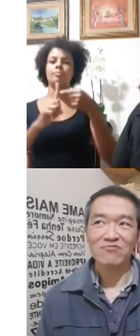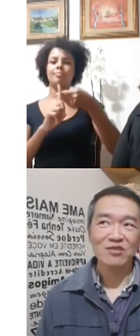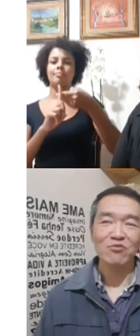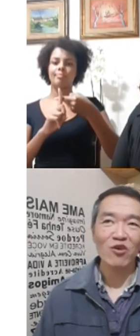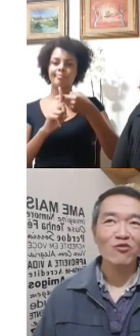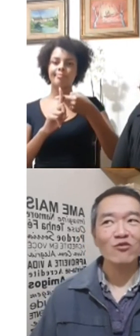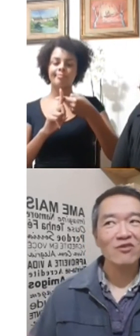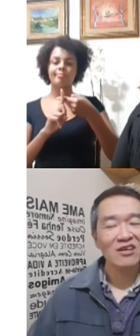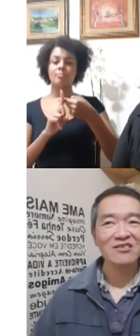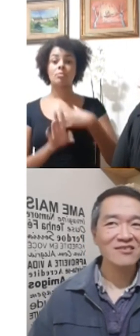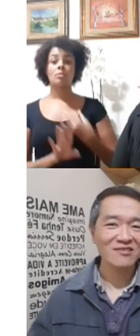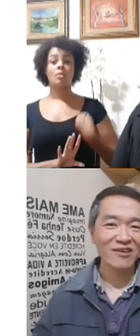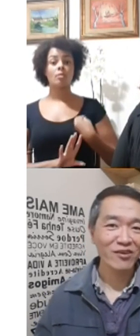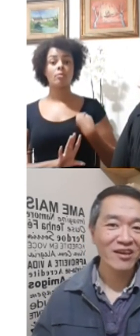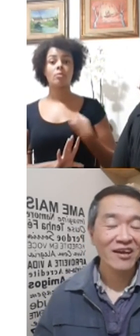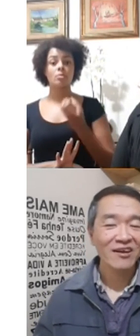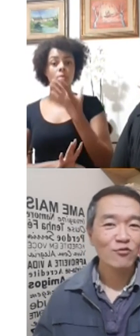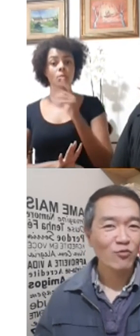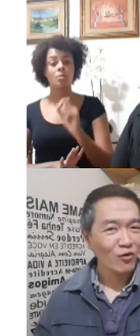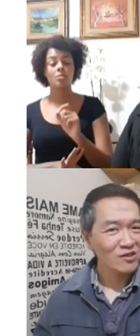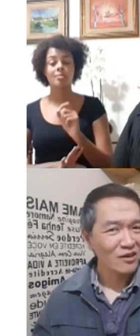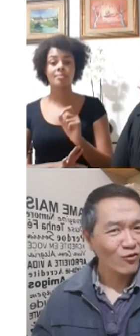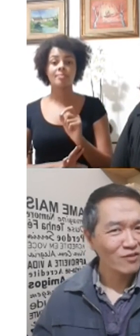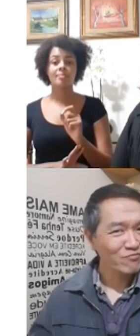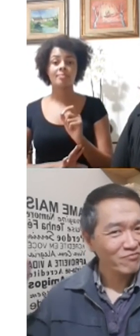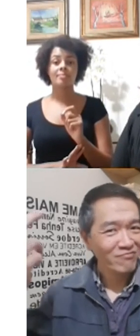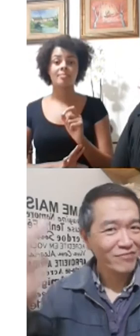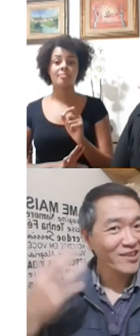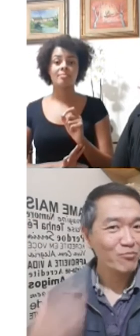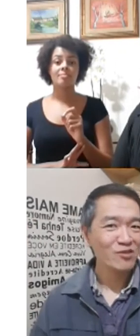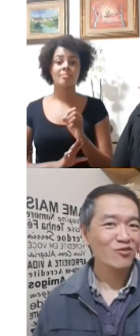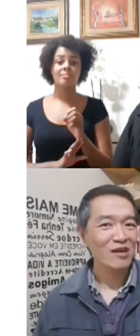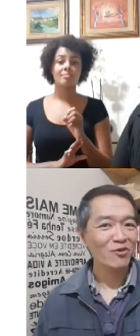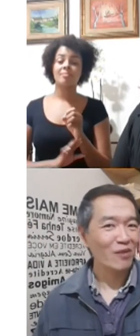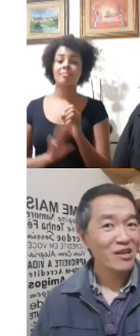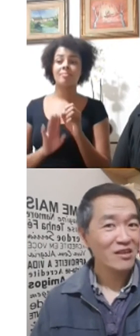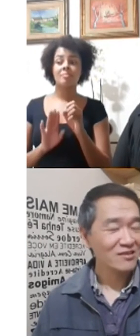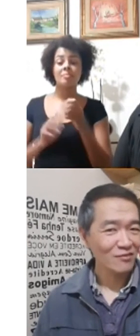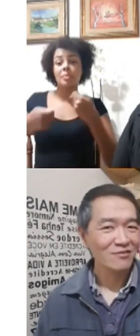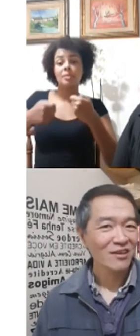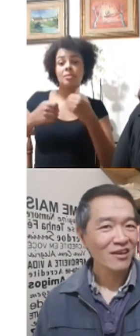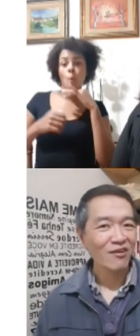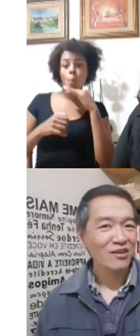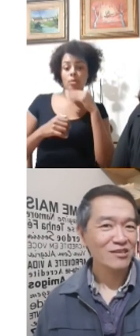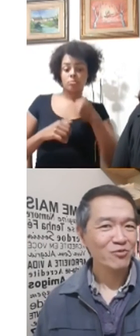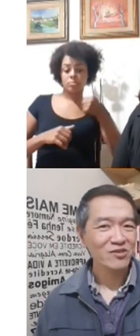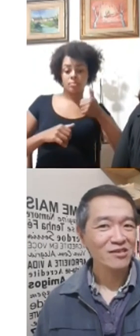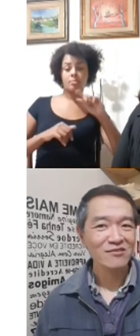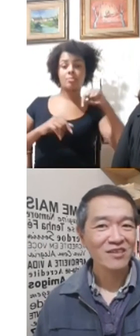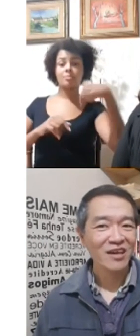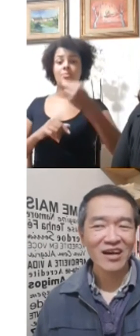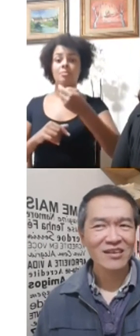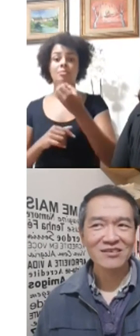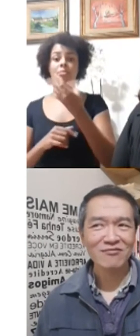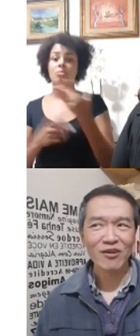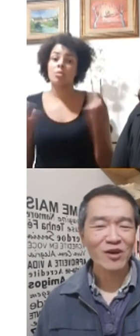vida de bom teve uma coisa ruim para depois se tornar bom. A minha lesão é um exemplo